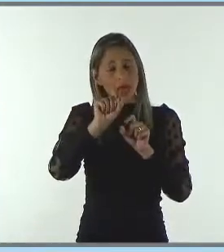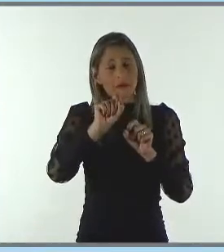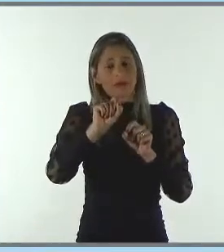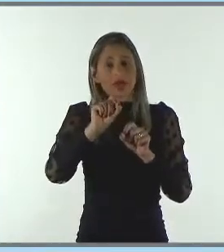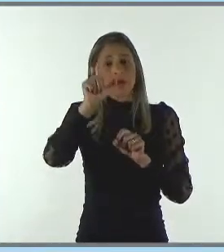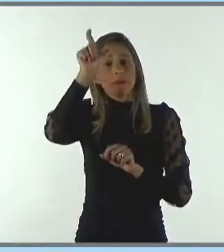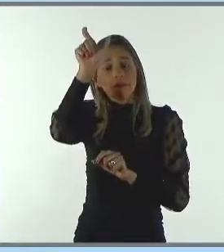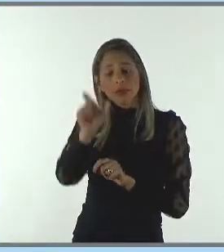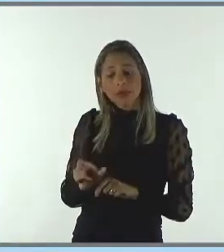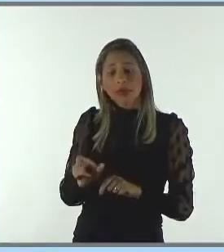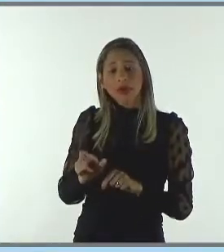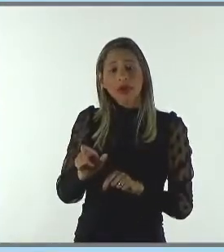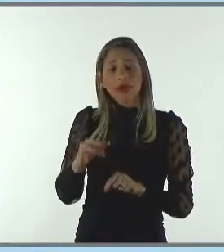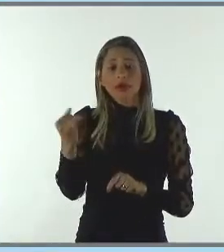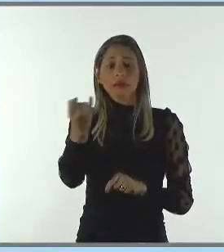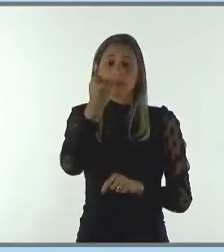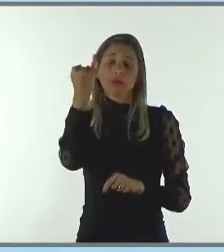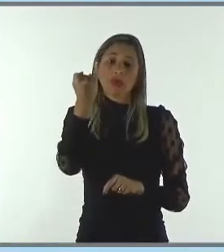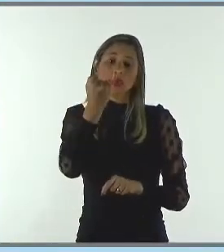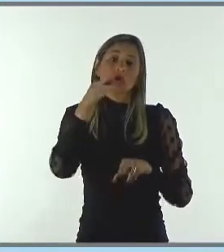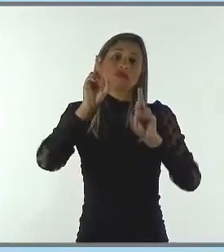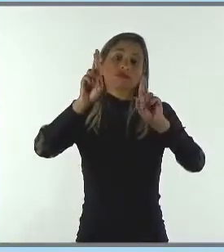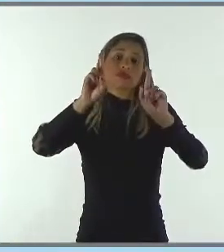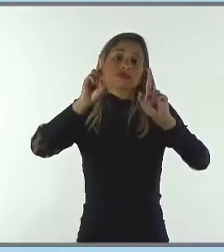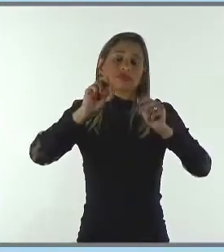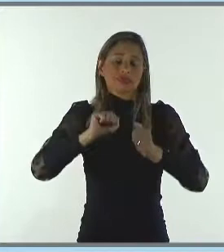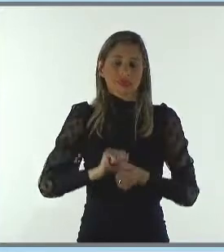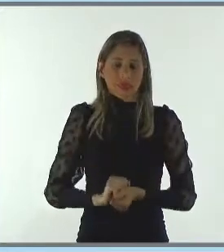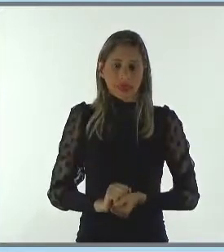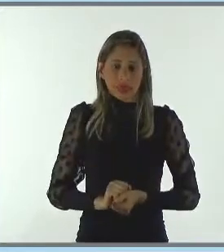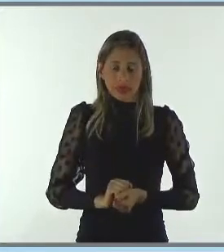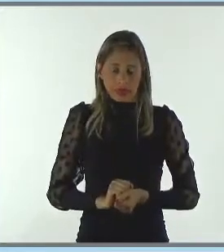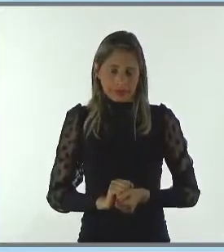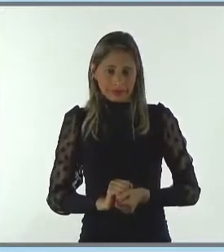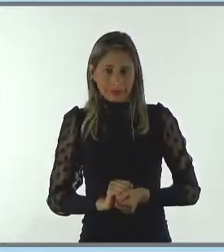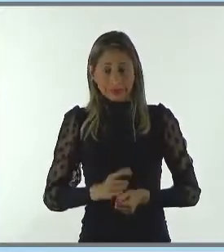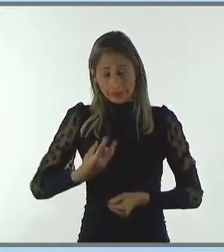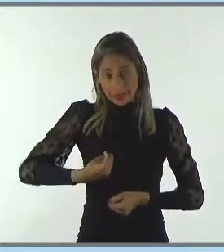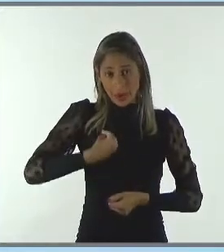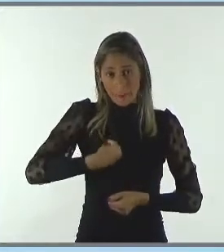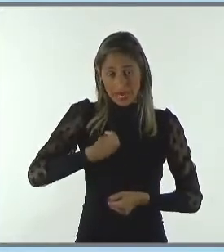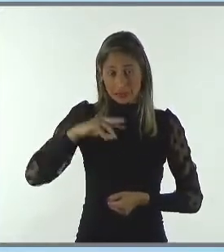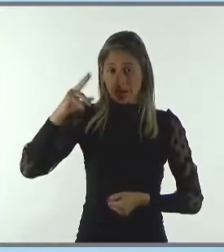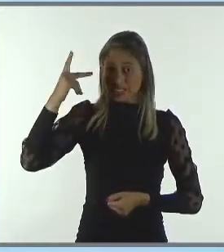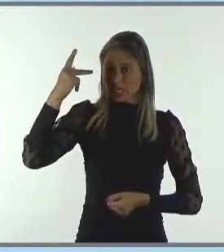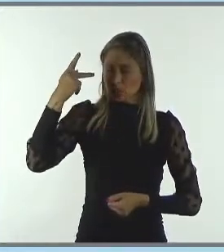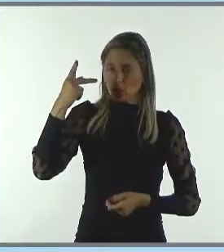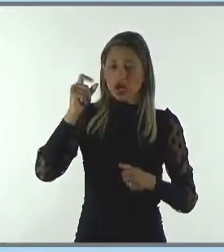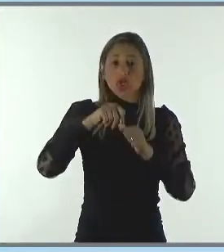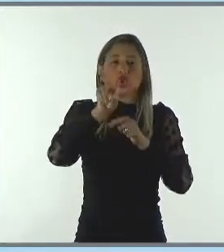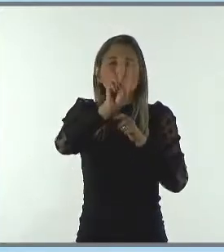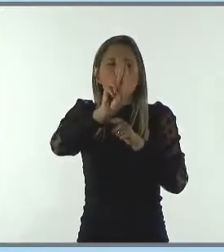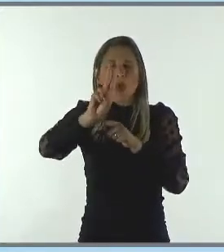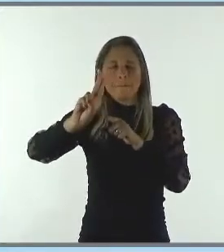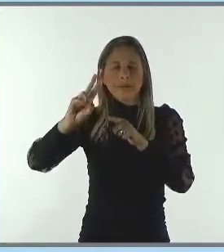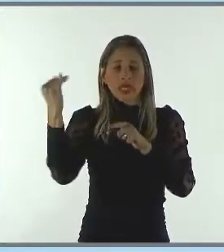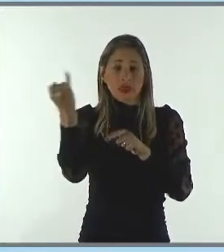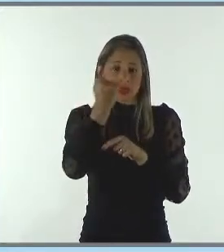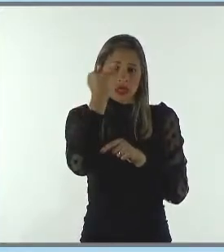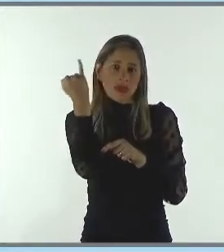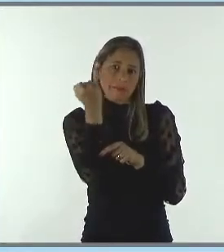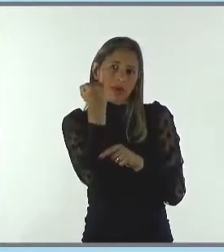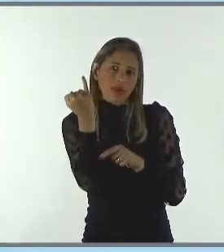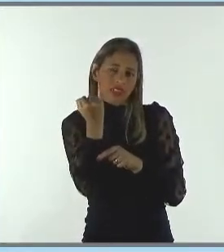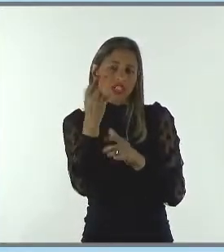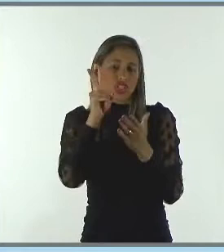figuras importantes que assumiram esse papel de editorar textos num período, participar da história, lançar grandes nomes e fomentar a difusão do